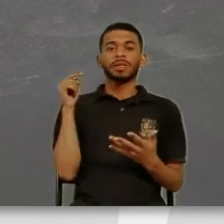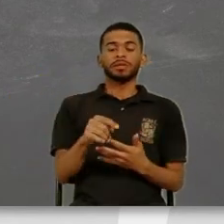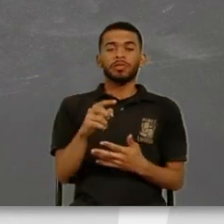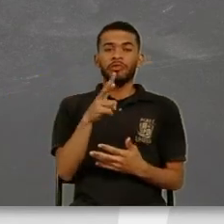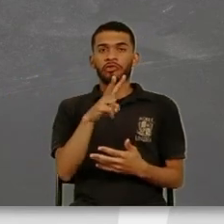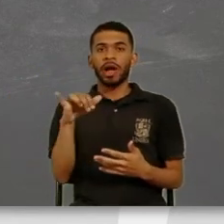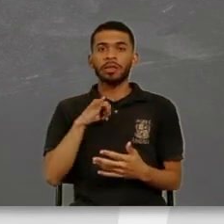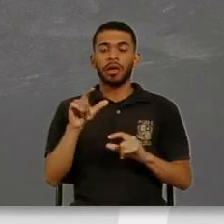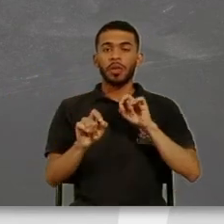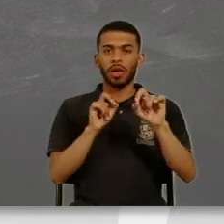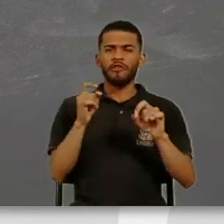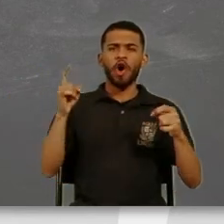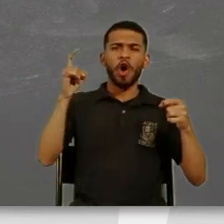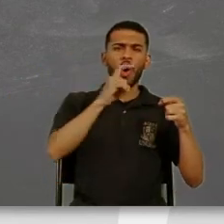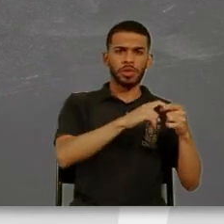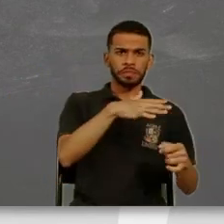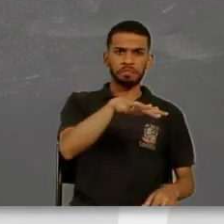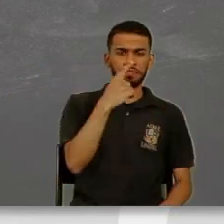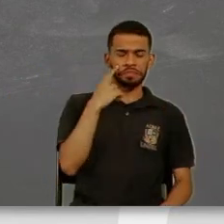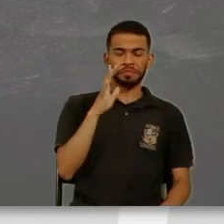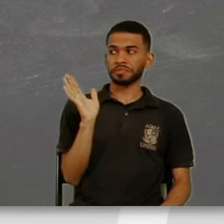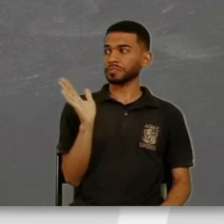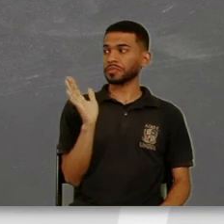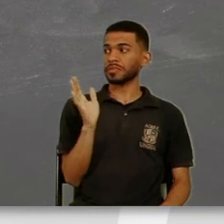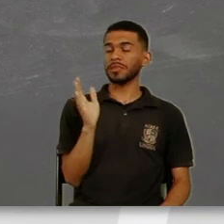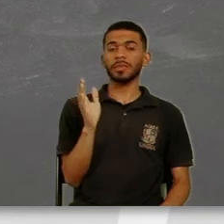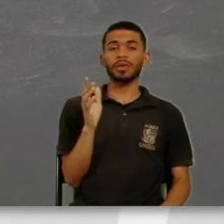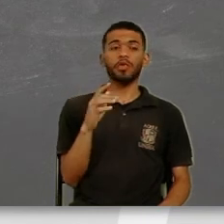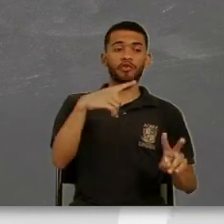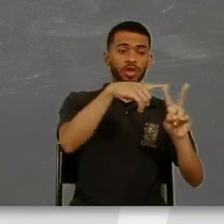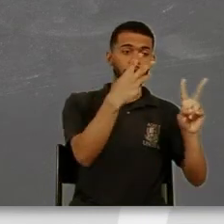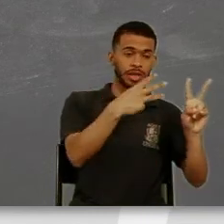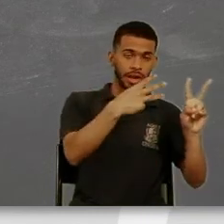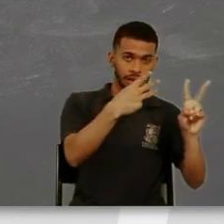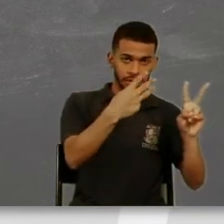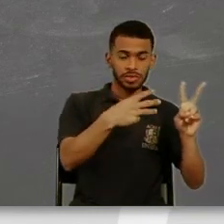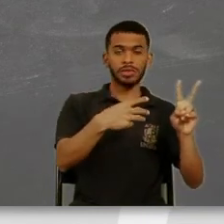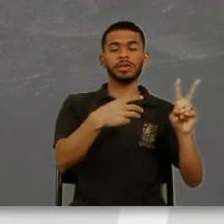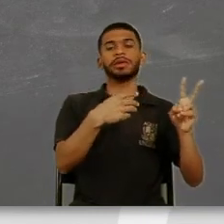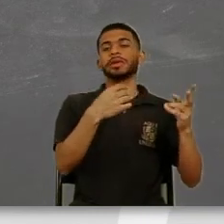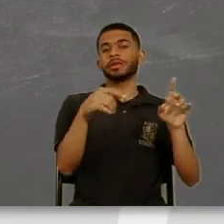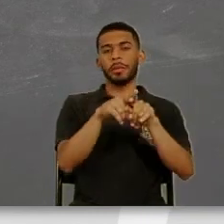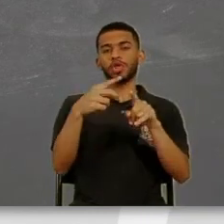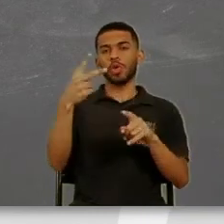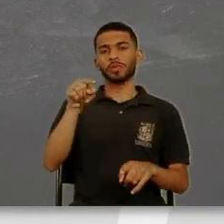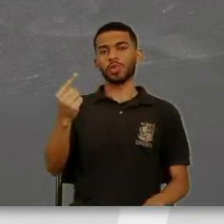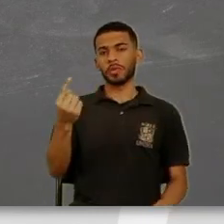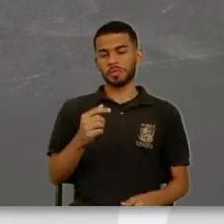me gerar, ó, voltando para cá, os vetores 3,5 e 2,1.